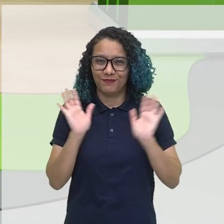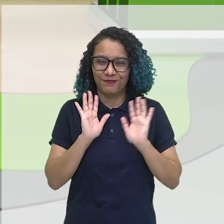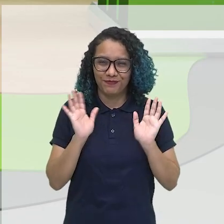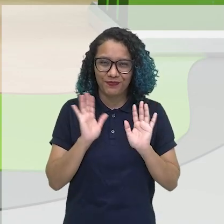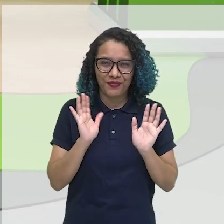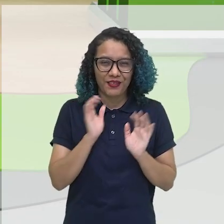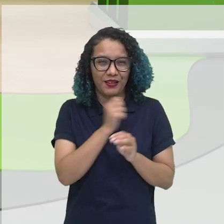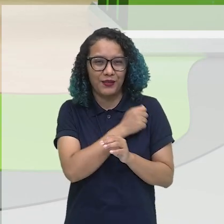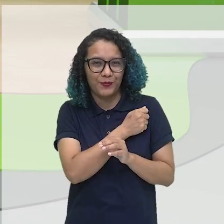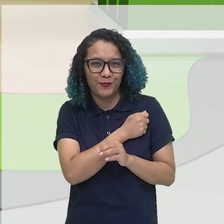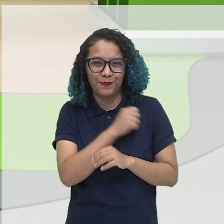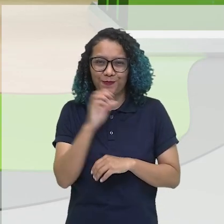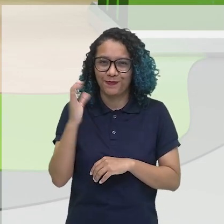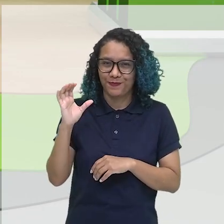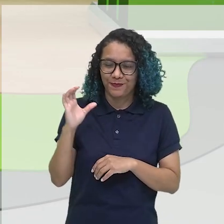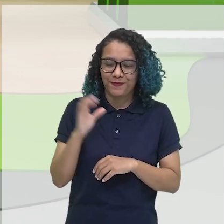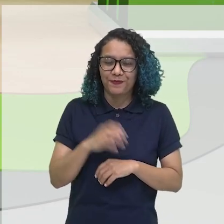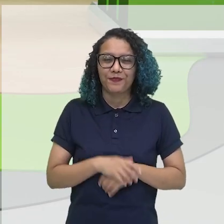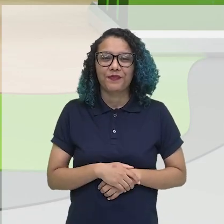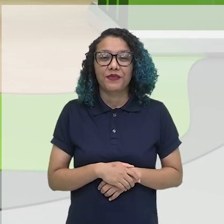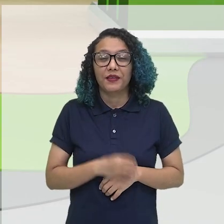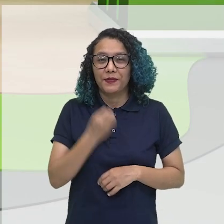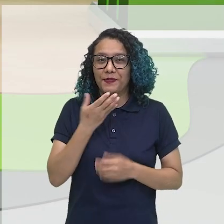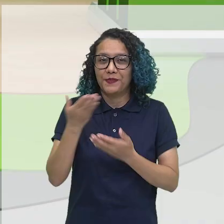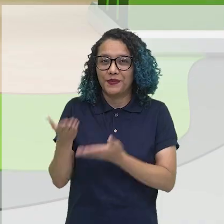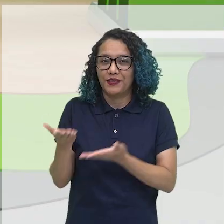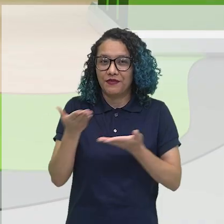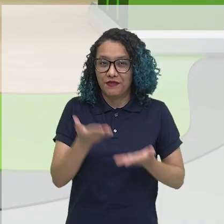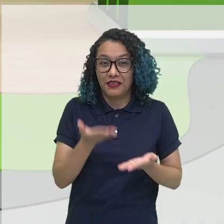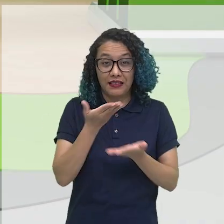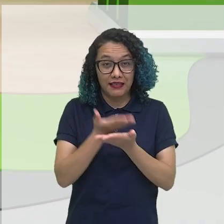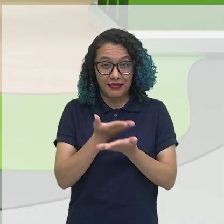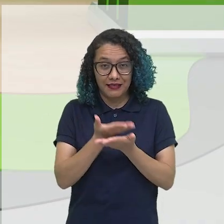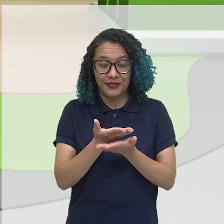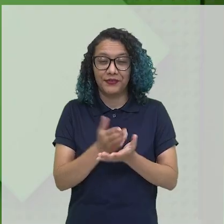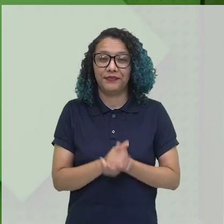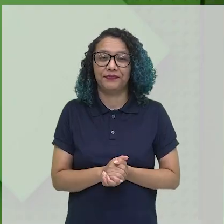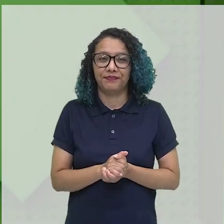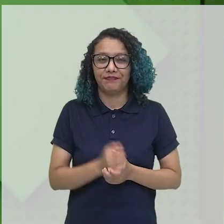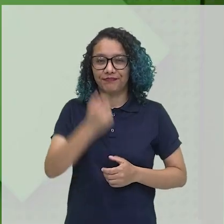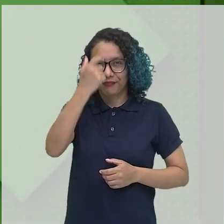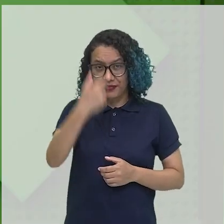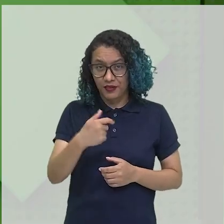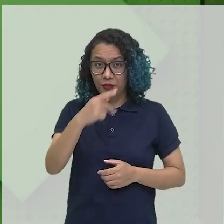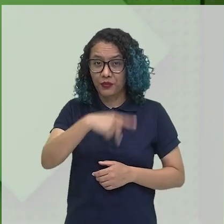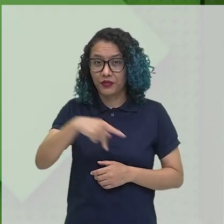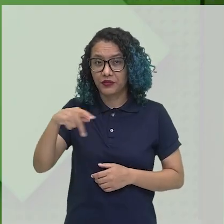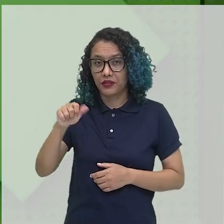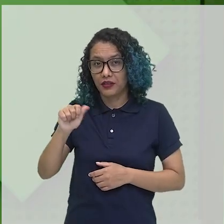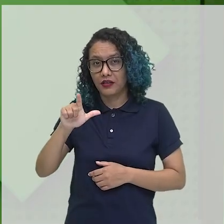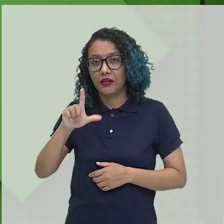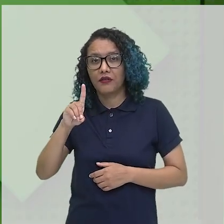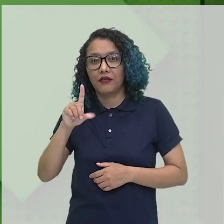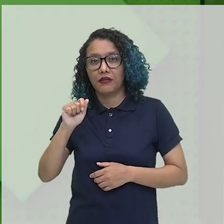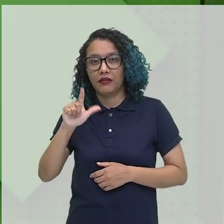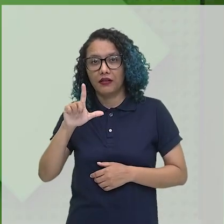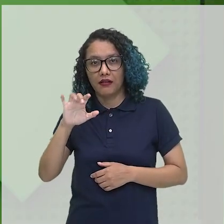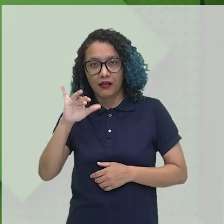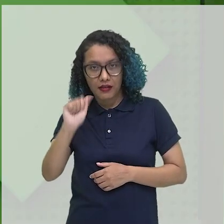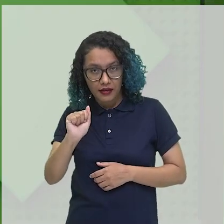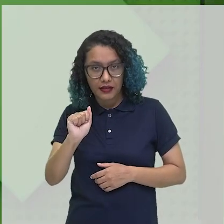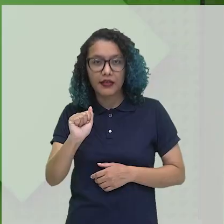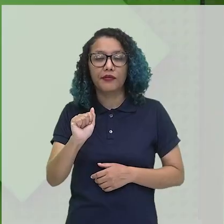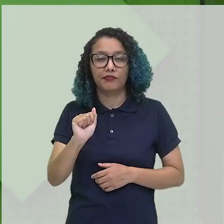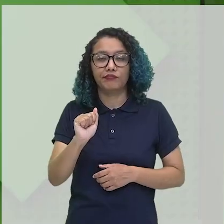meus jovens cientistas! Bem-vindos à nossa aula! Eu sou a professora Aldaléia Santos,